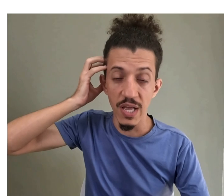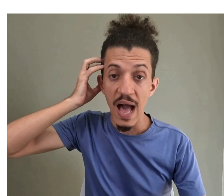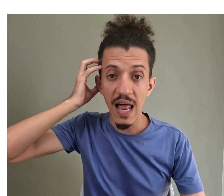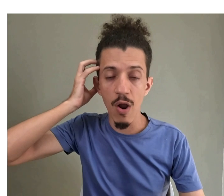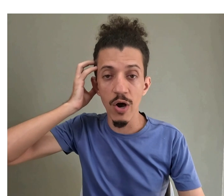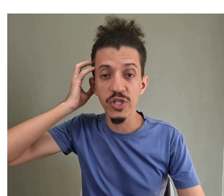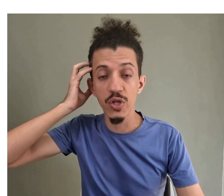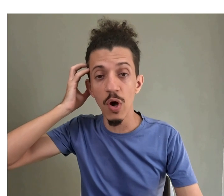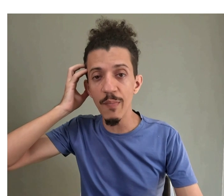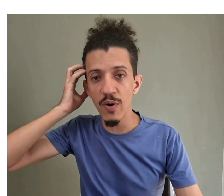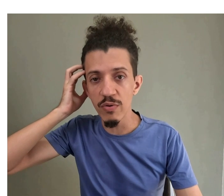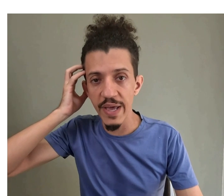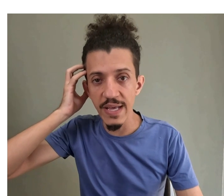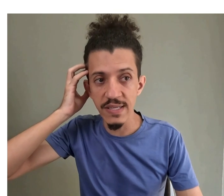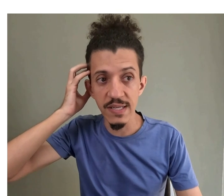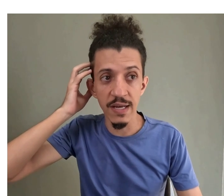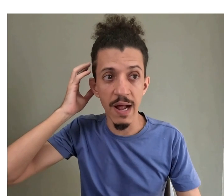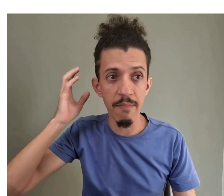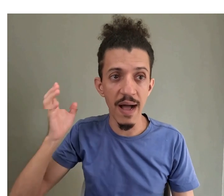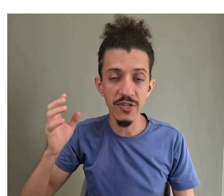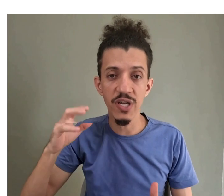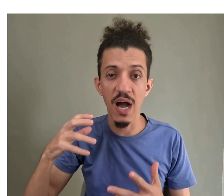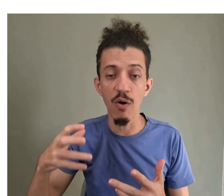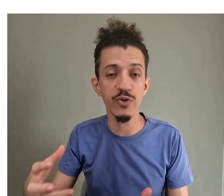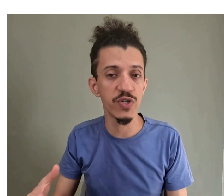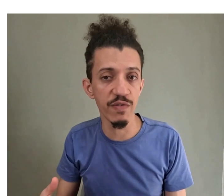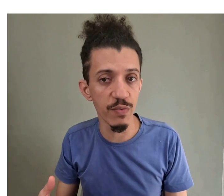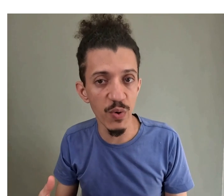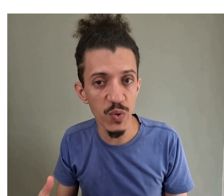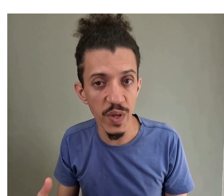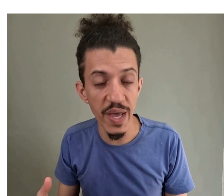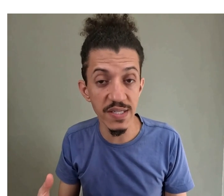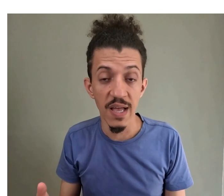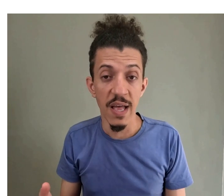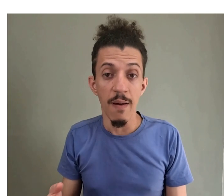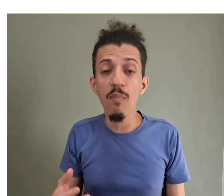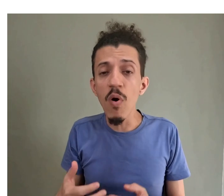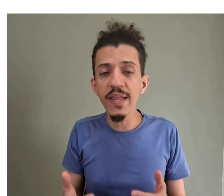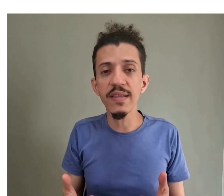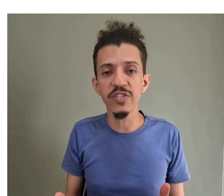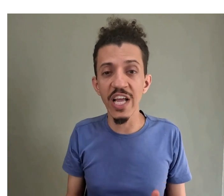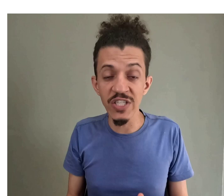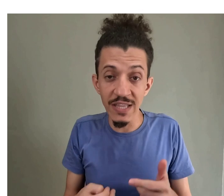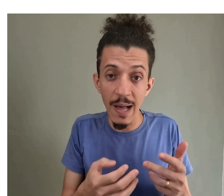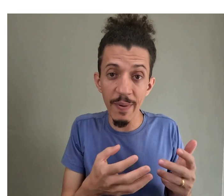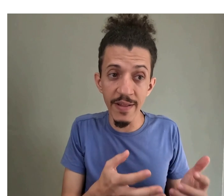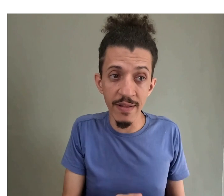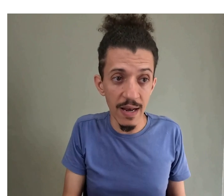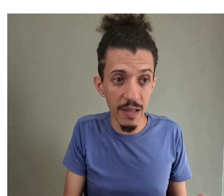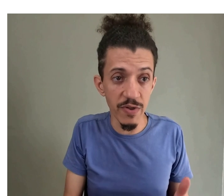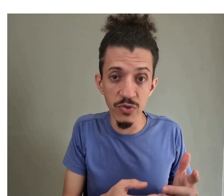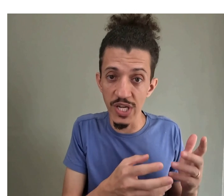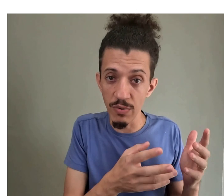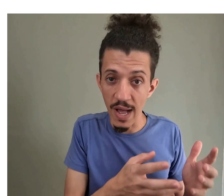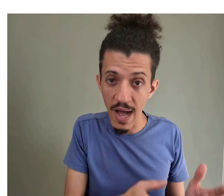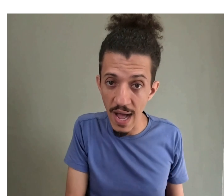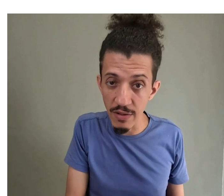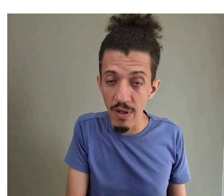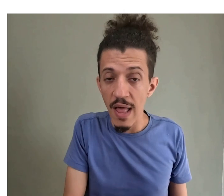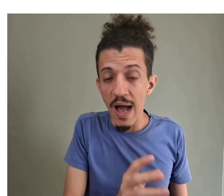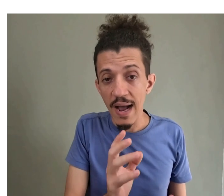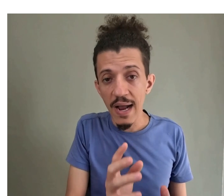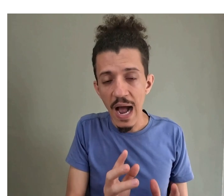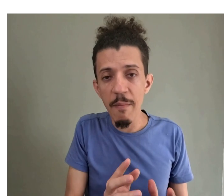mente a lógica do português, essa gramática auditiva do português, muita gente que está aprendendo a Libras do jeito